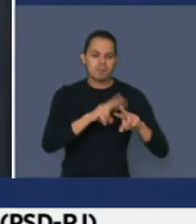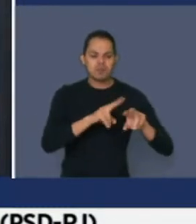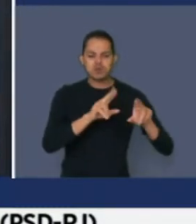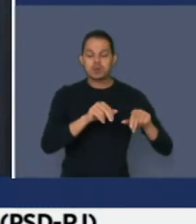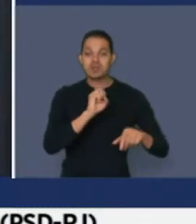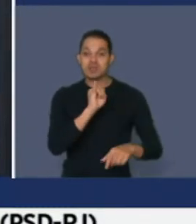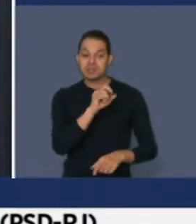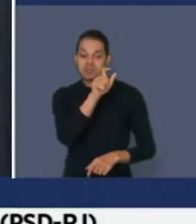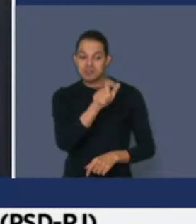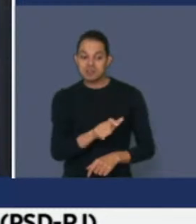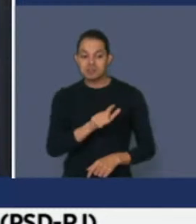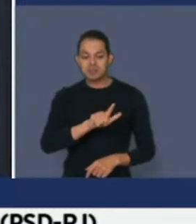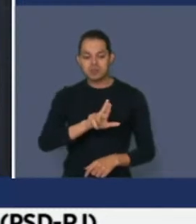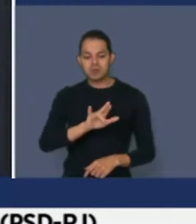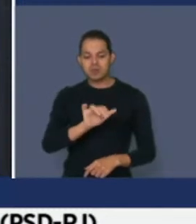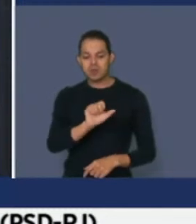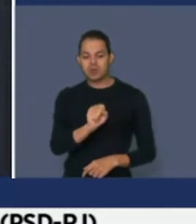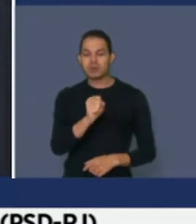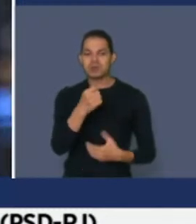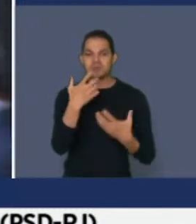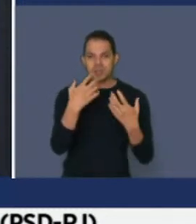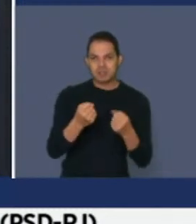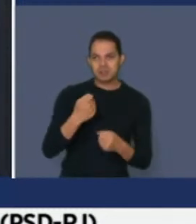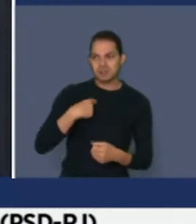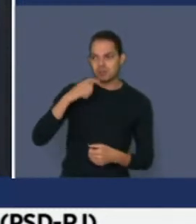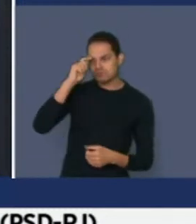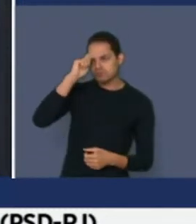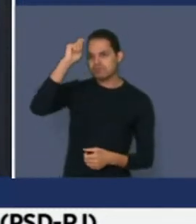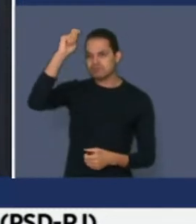cooperasse, se ele assumisse a autoria do crime,